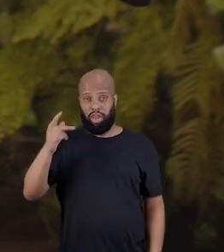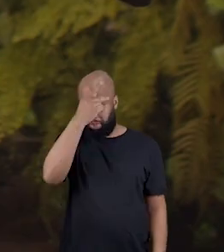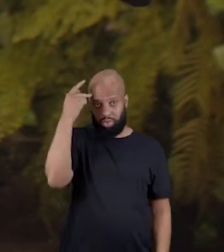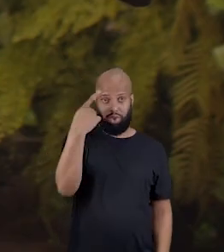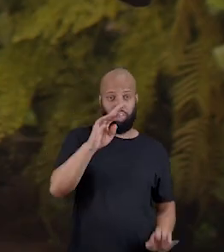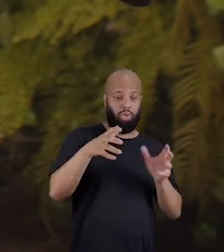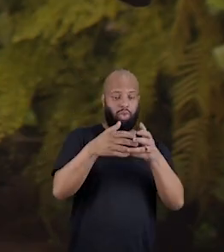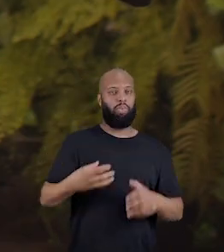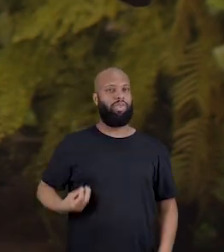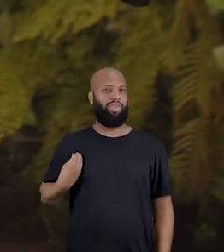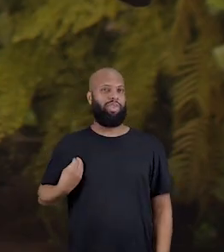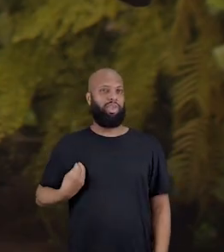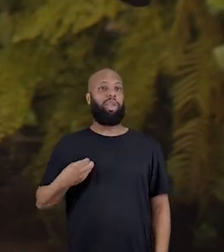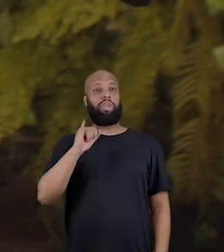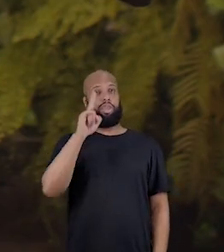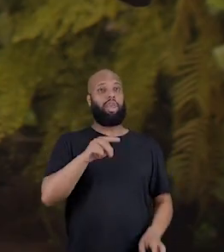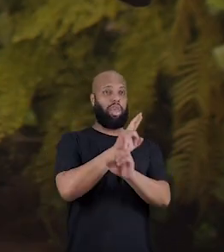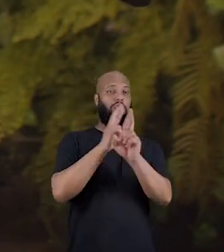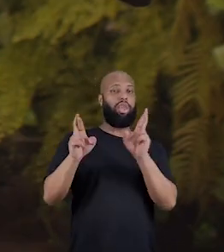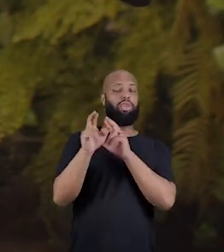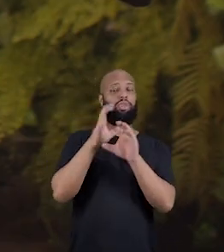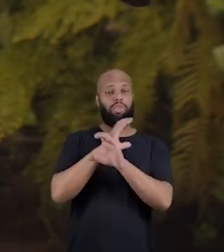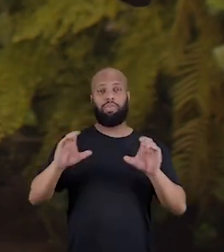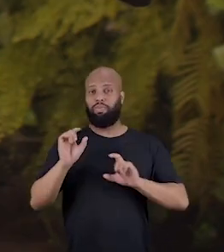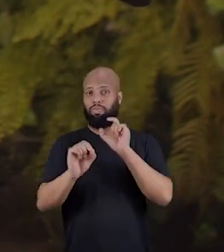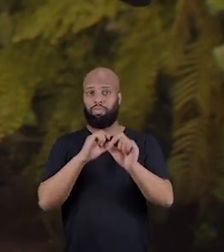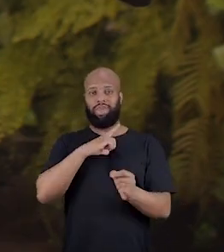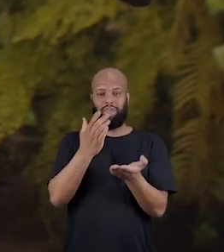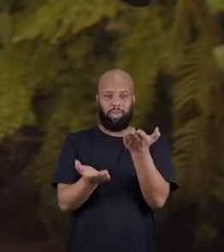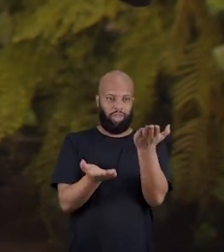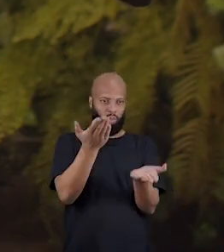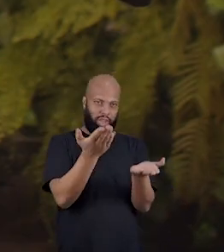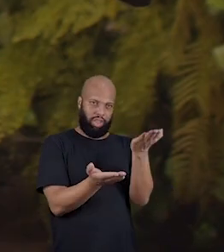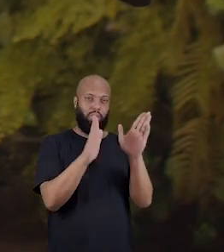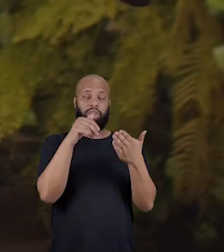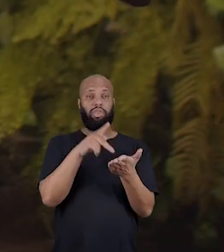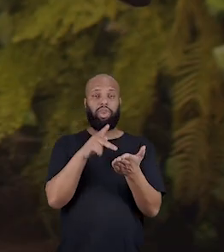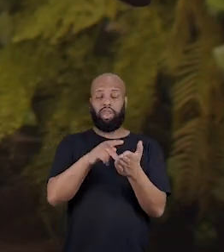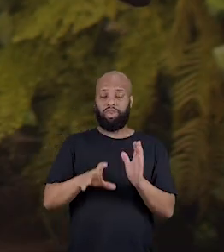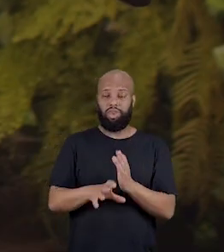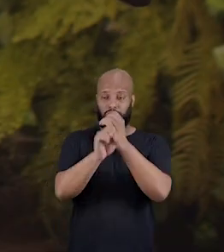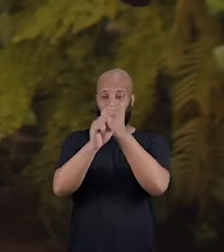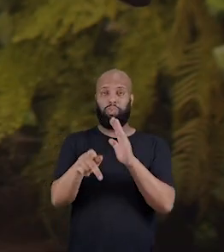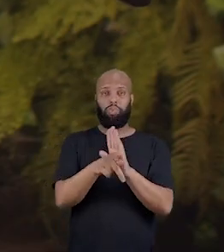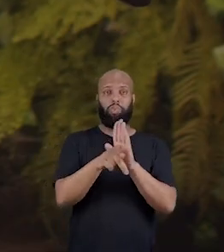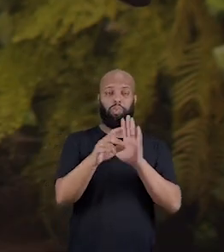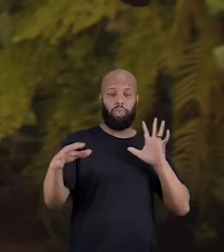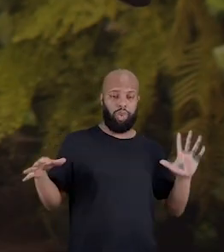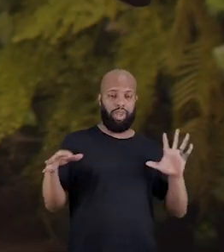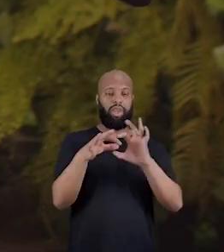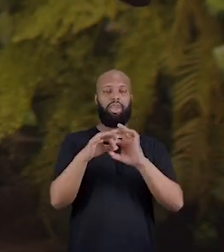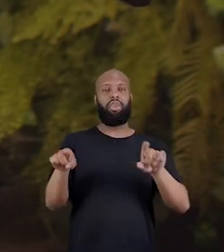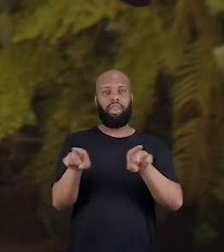seu time está. E quando a gente fala de relações de confiança, a gente fala que é uma equação, que ela, na verdade, é a soma de